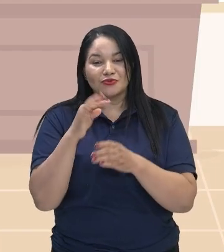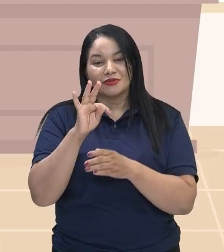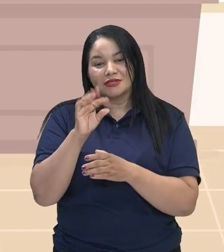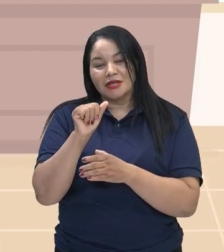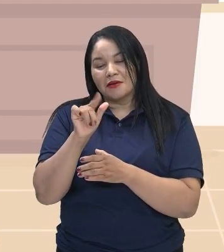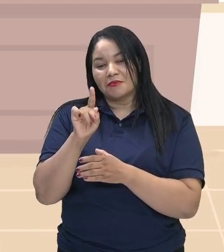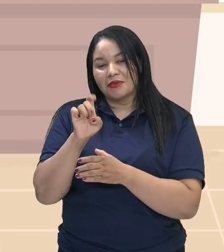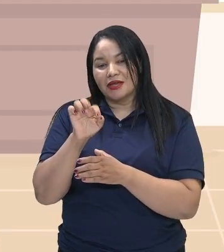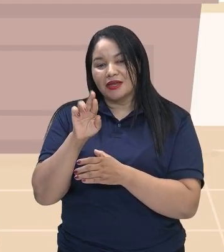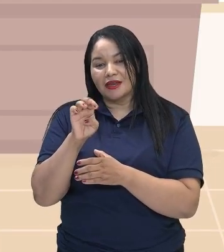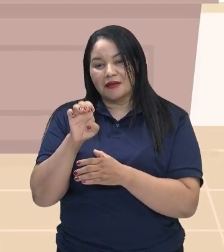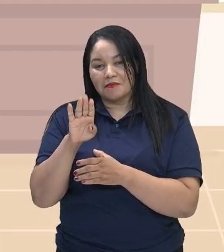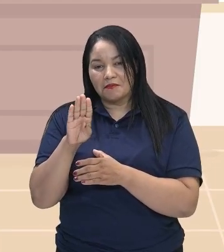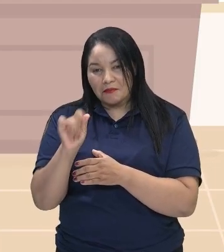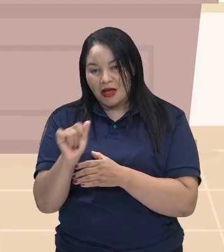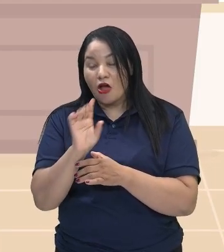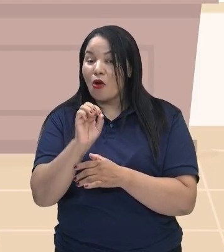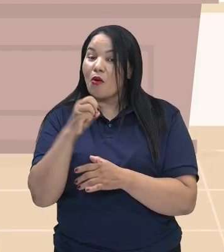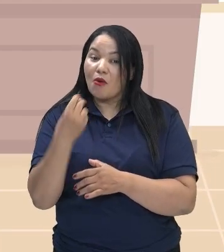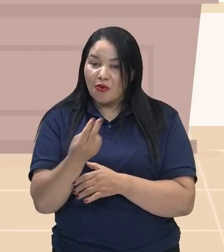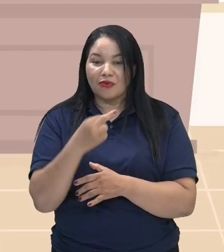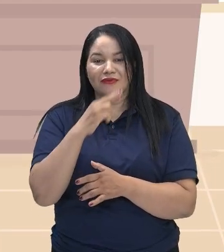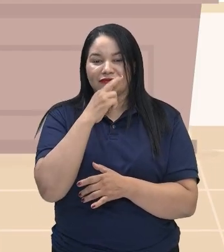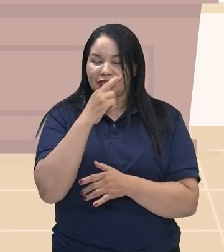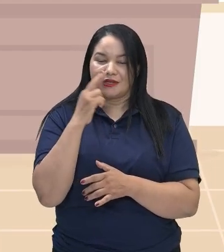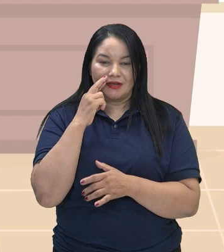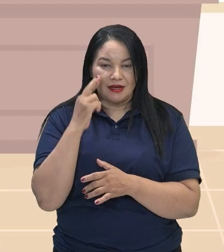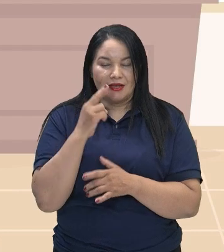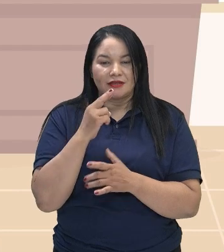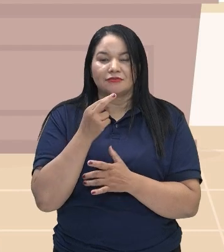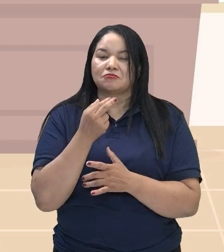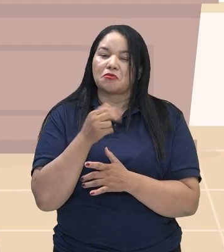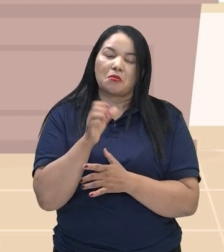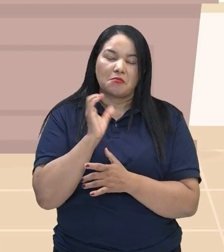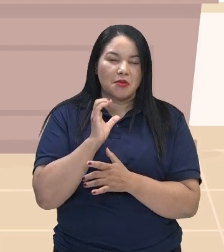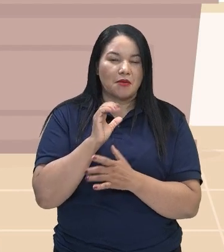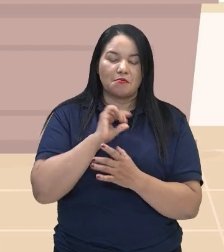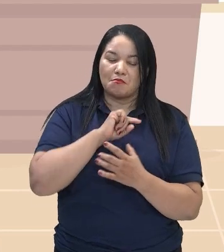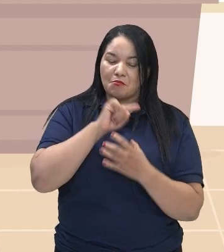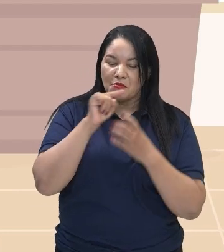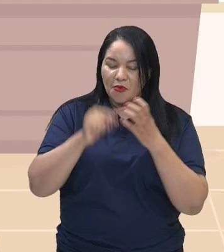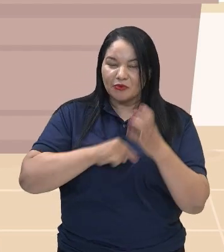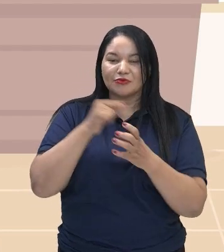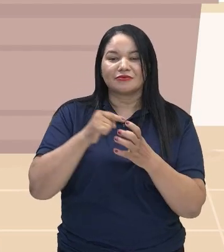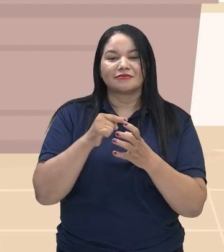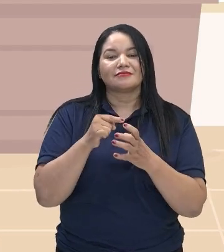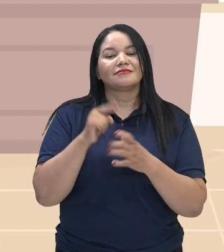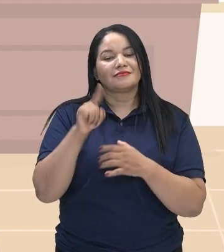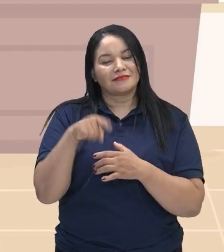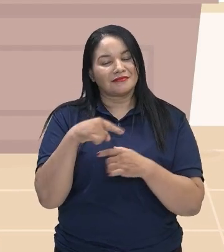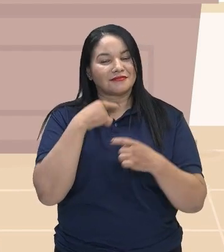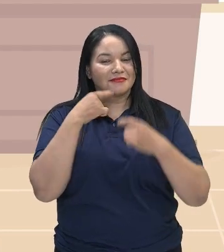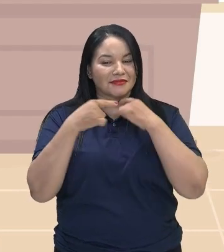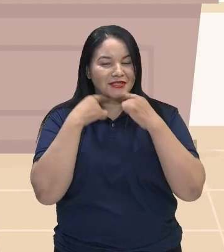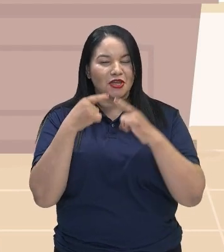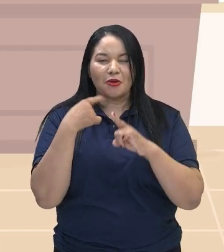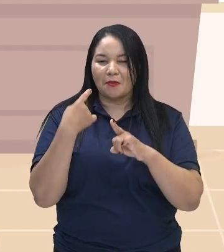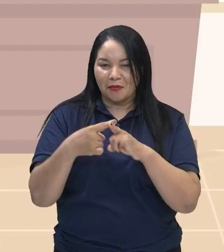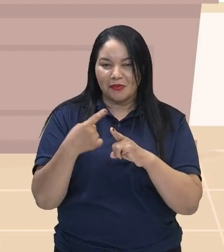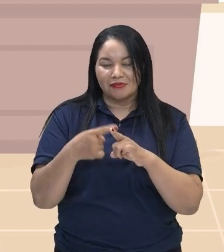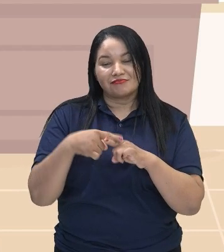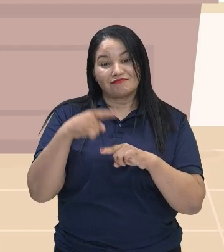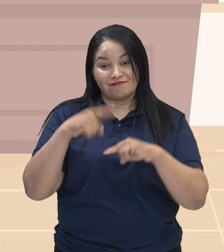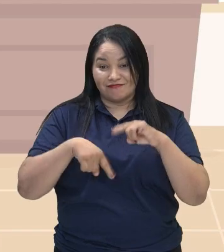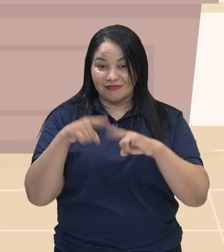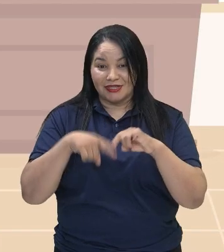ou um refrigerante, que é muito consumido no mundo todo. Essas dúvidas é porque são produtos que